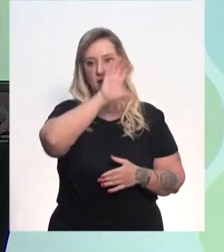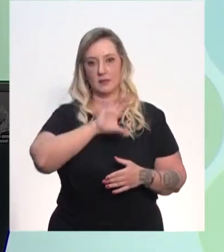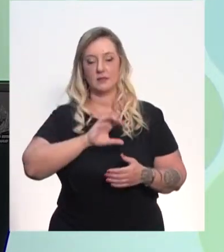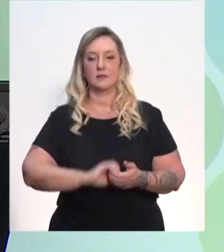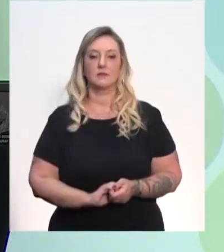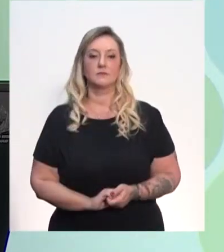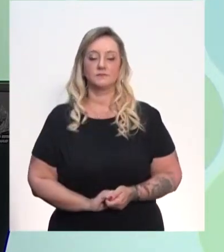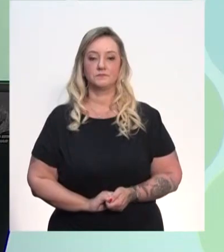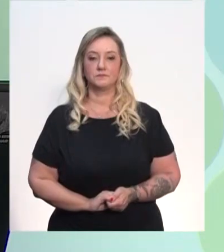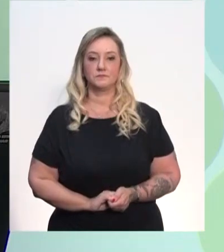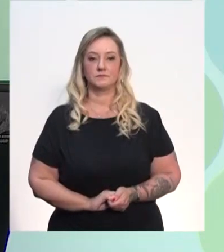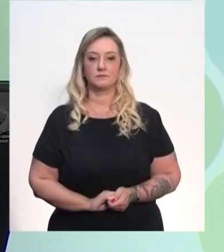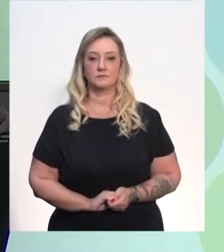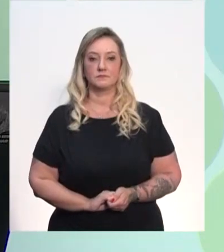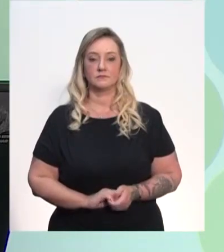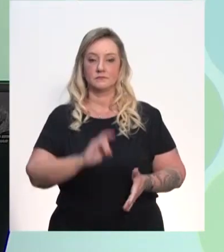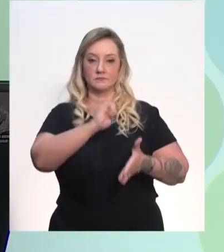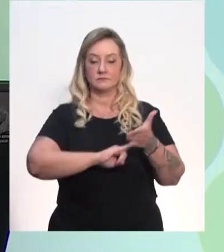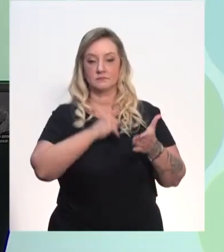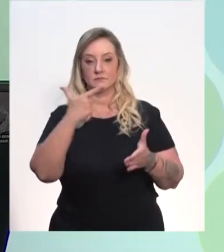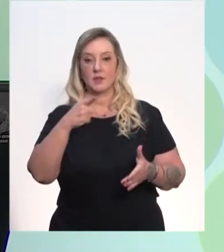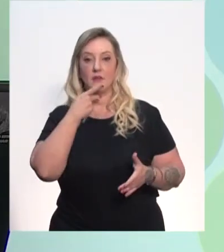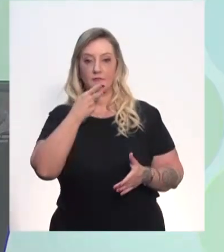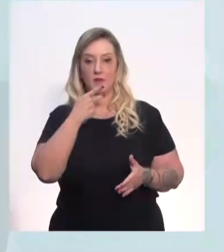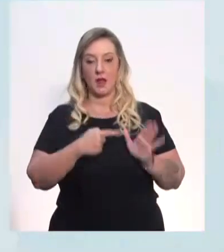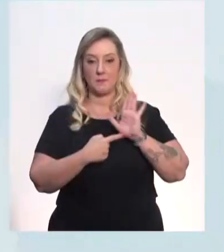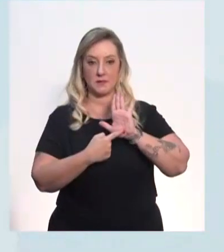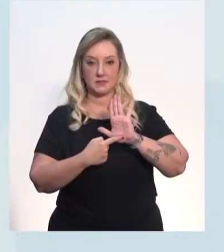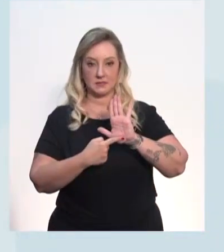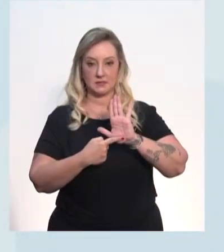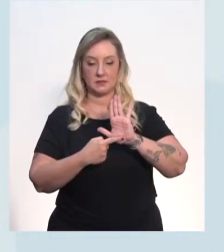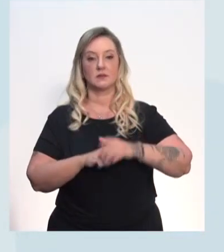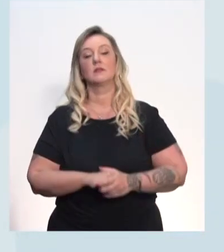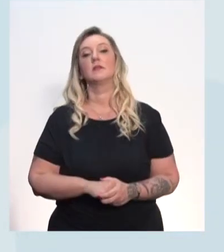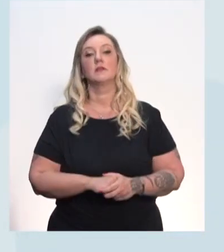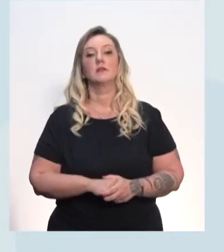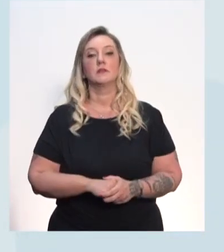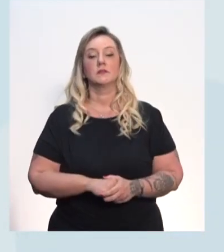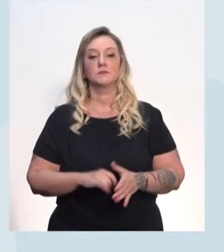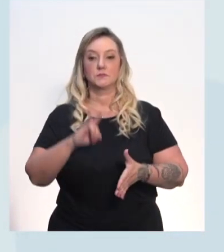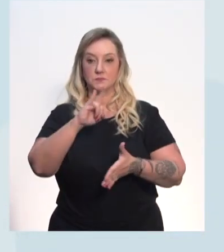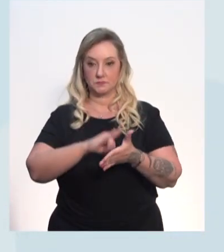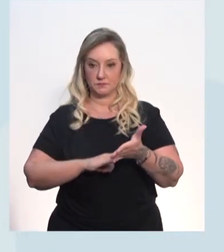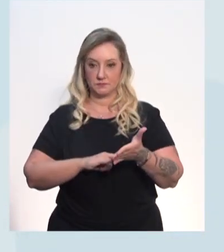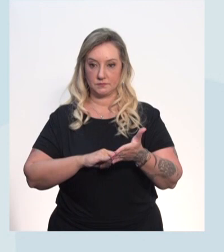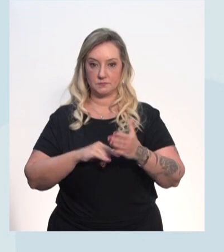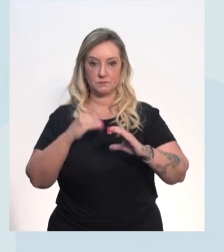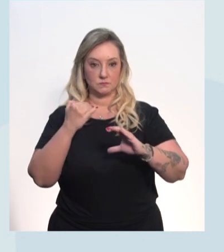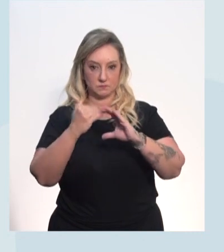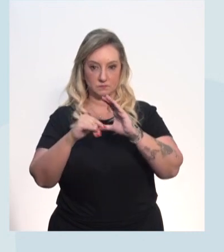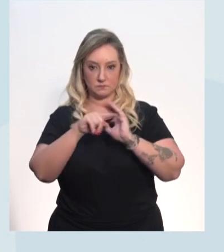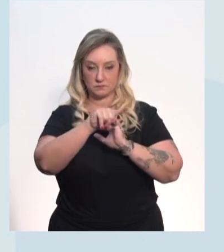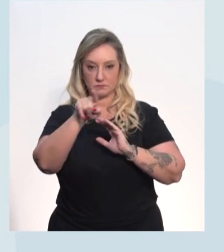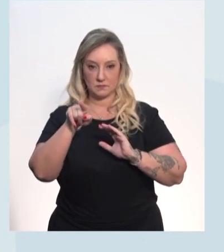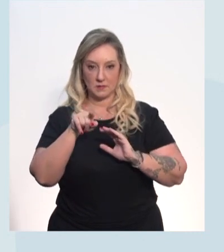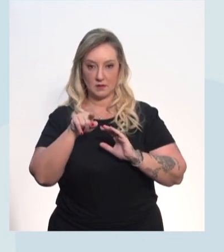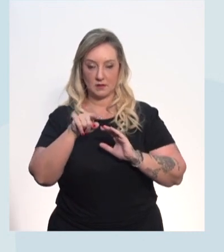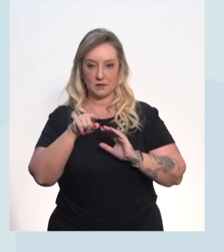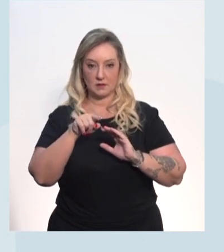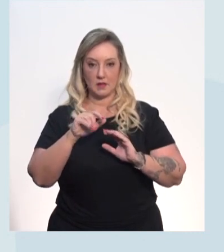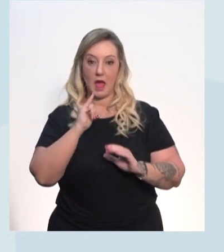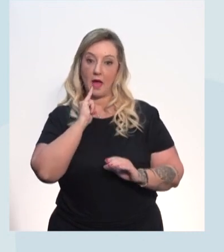nossas diretorias de ensino, quanto as próprias unidades escolares. Claro que também respeitando a autonomia que